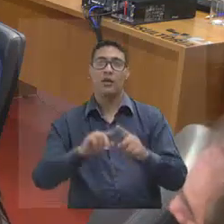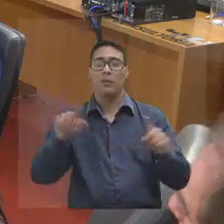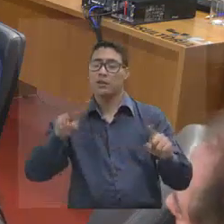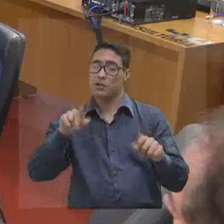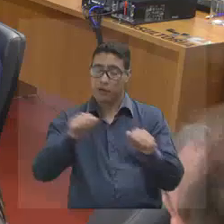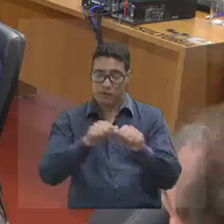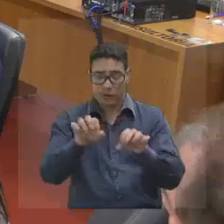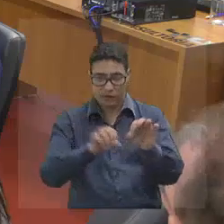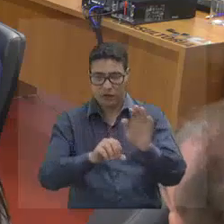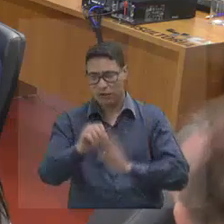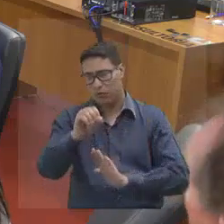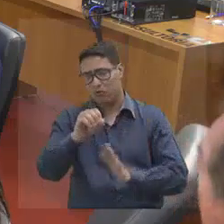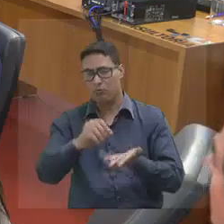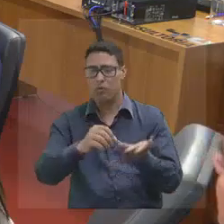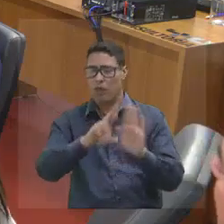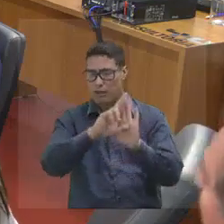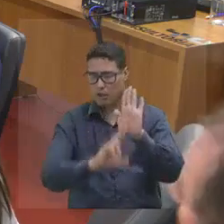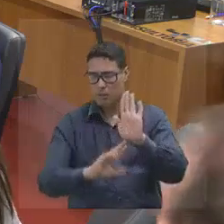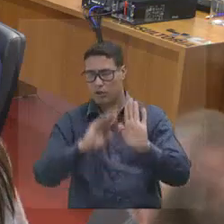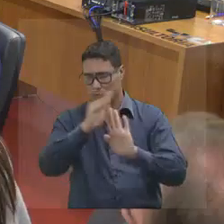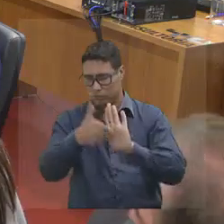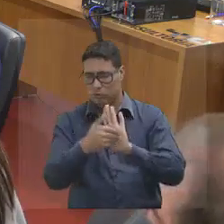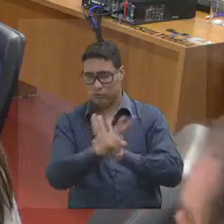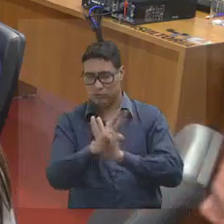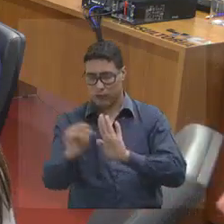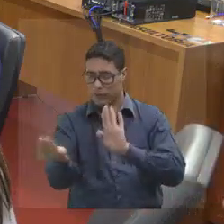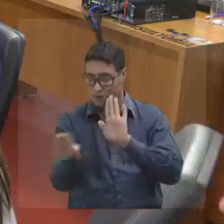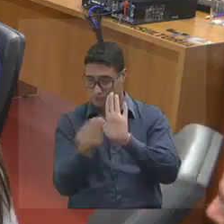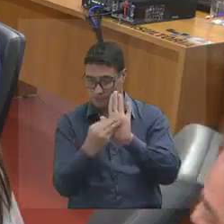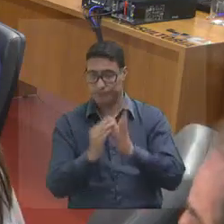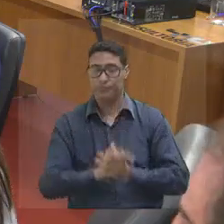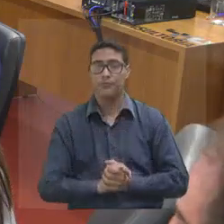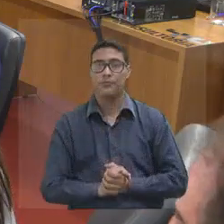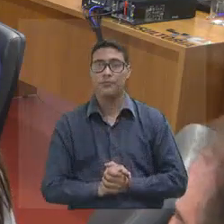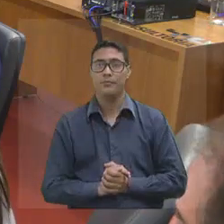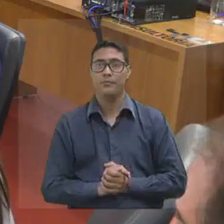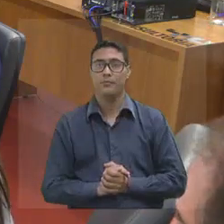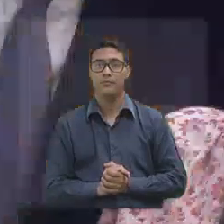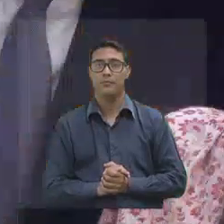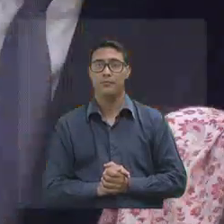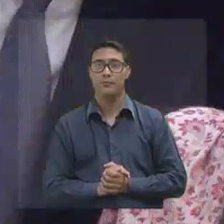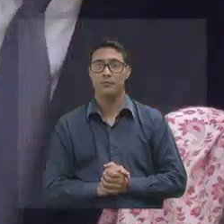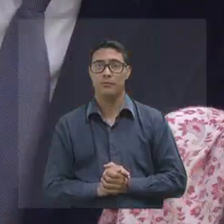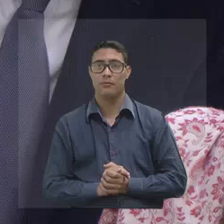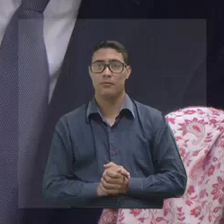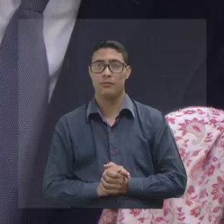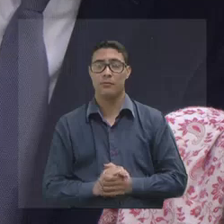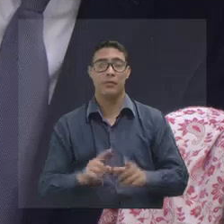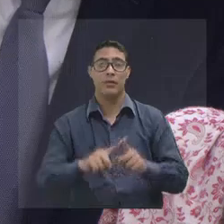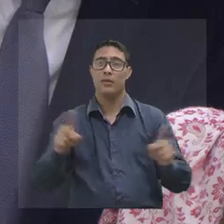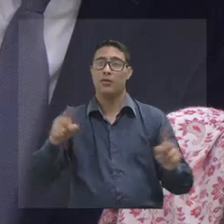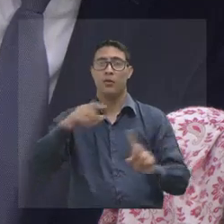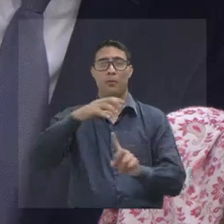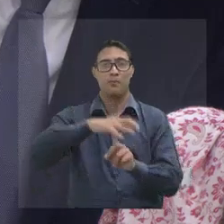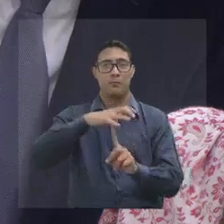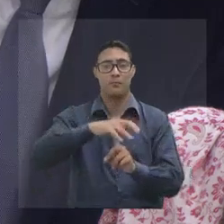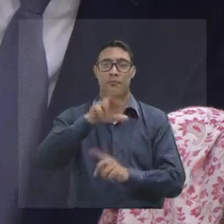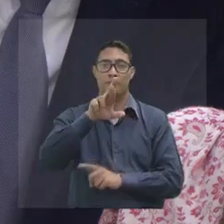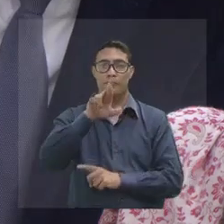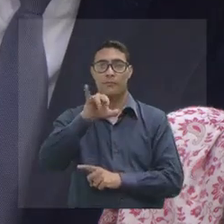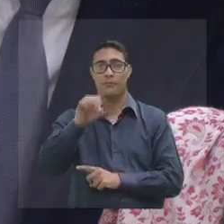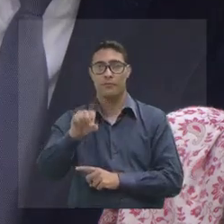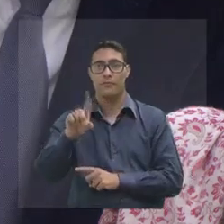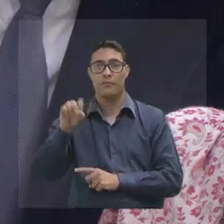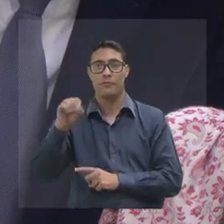para formalizar De toda forma em relação a questão do parque do rio doce é importante